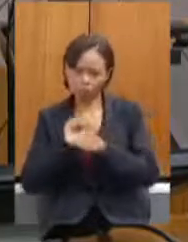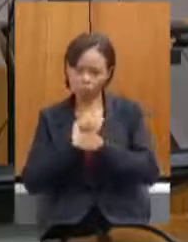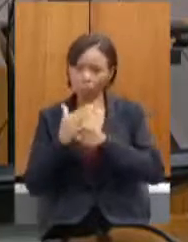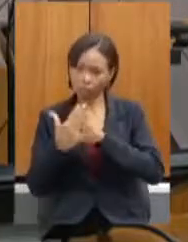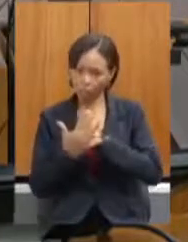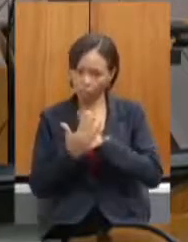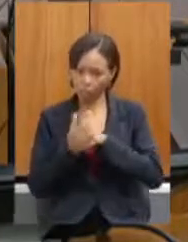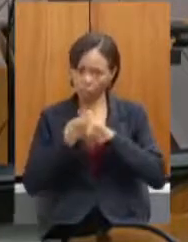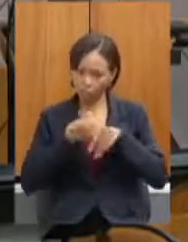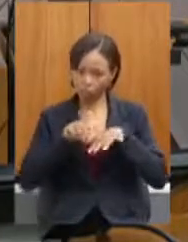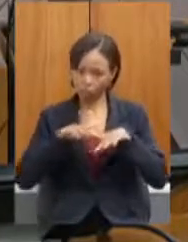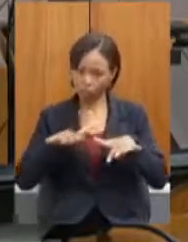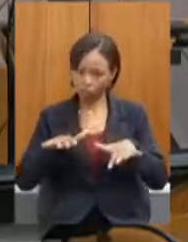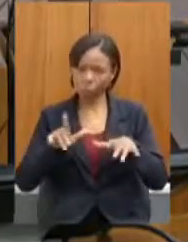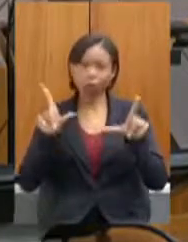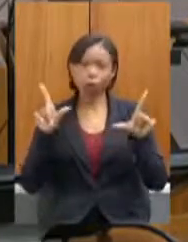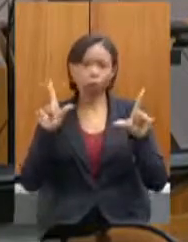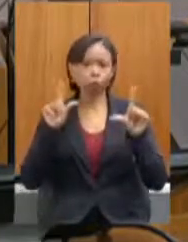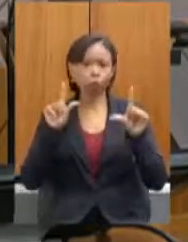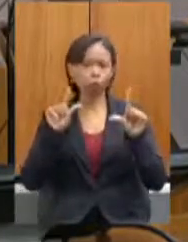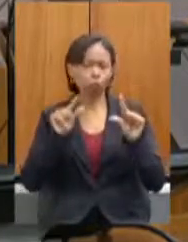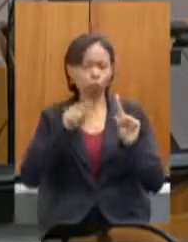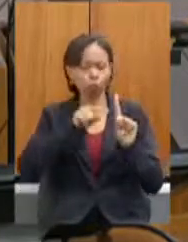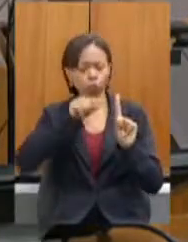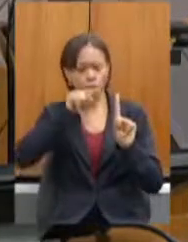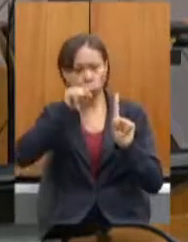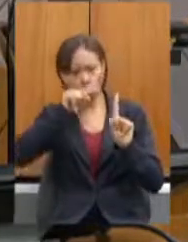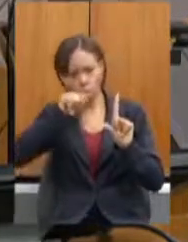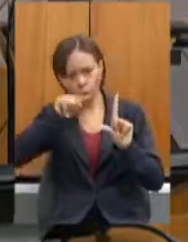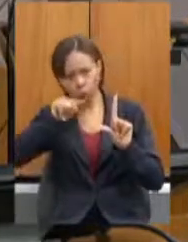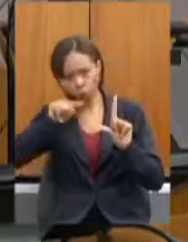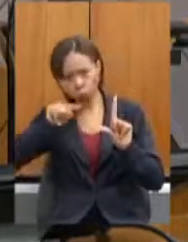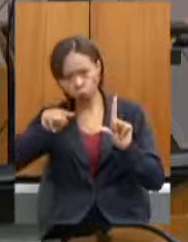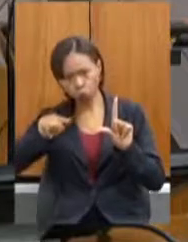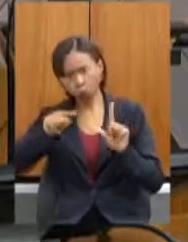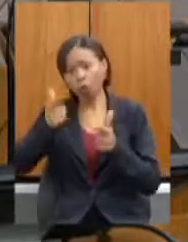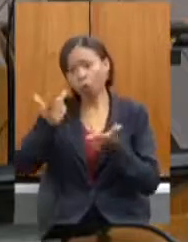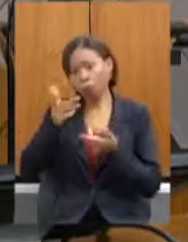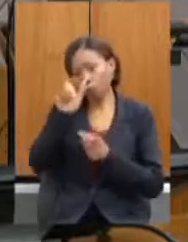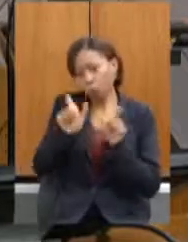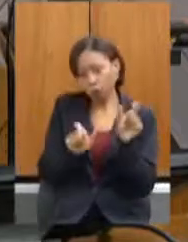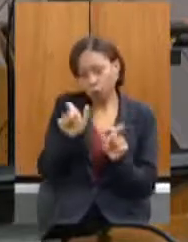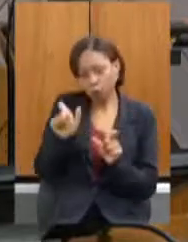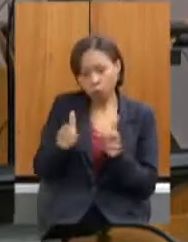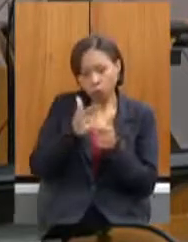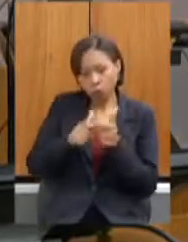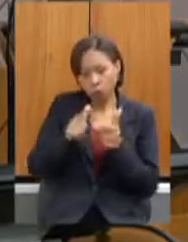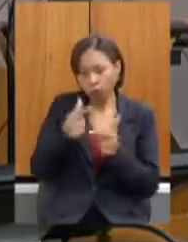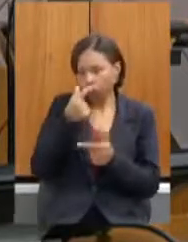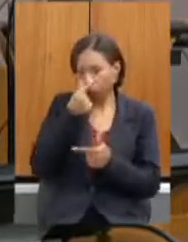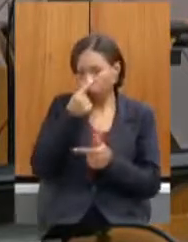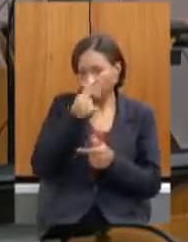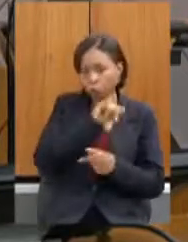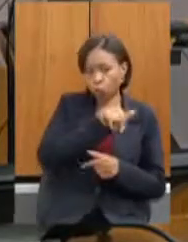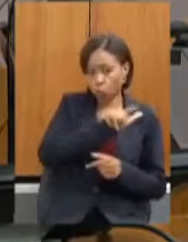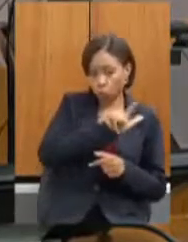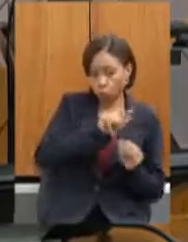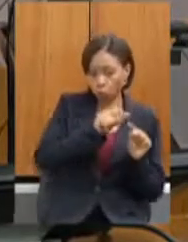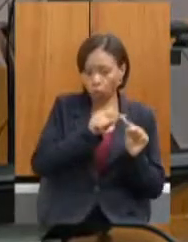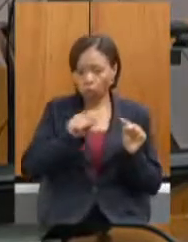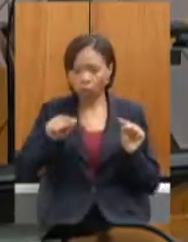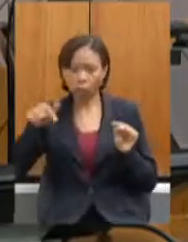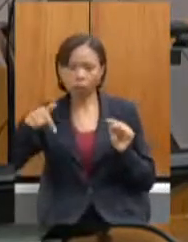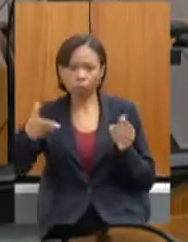nós tivemos uma redução progressiva de pessoas com problemas respiratórios de julho para cá pode passar